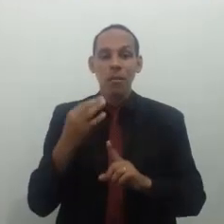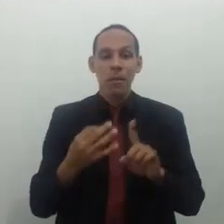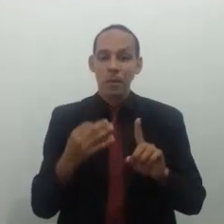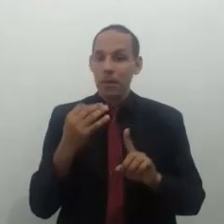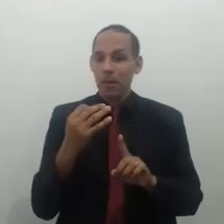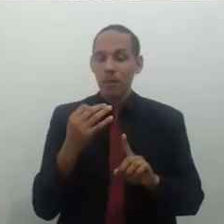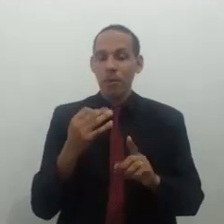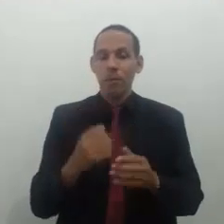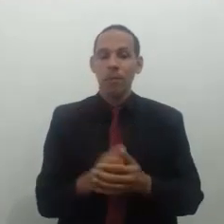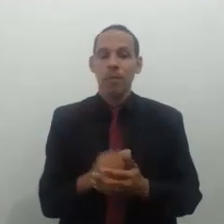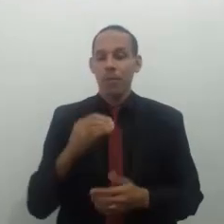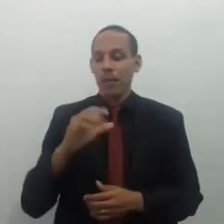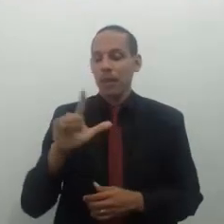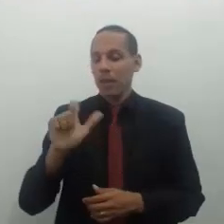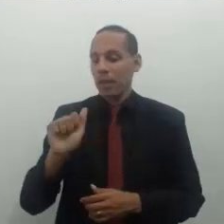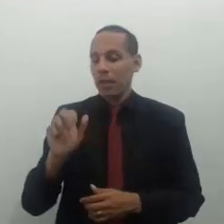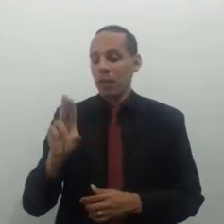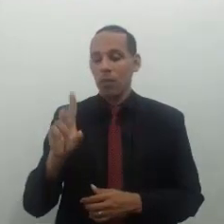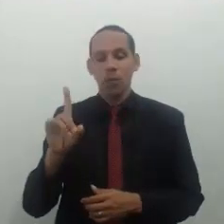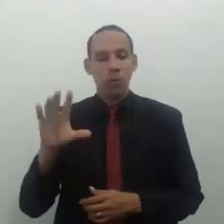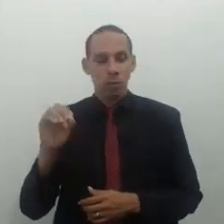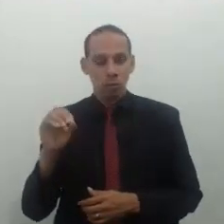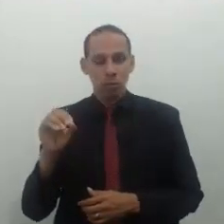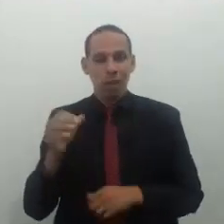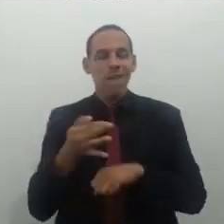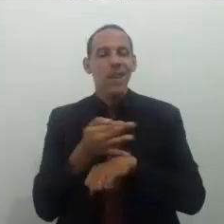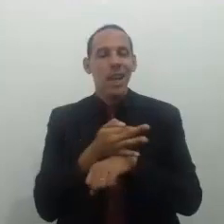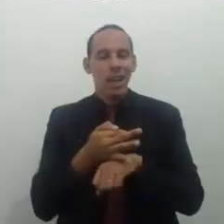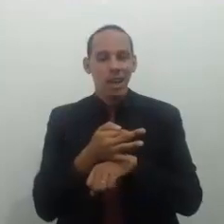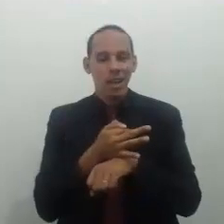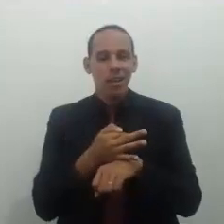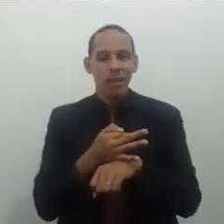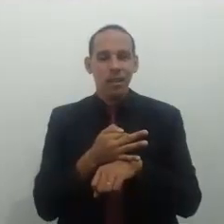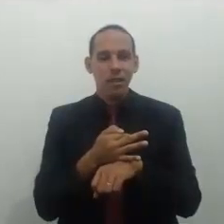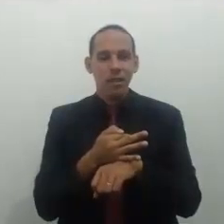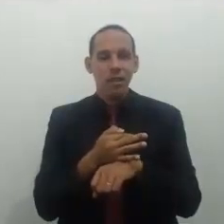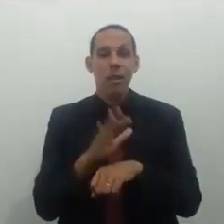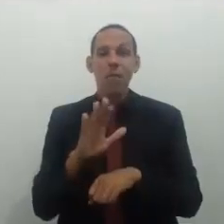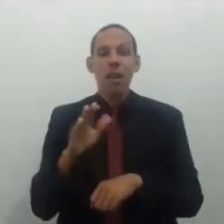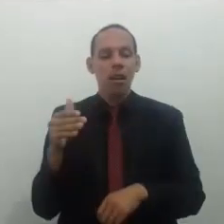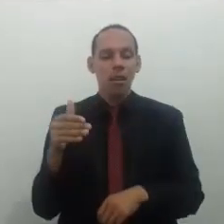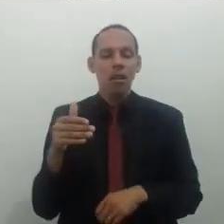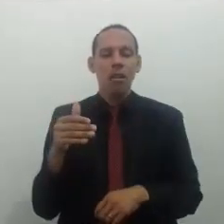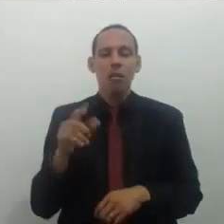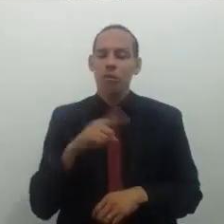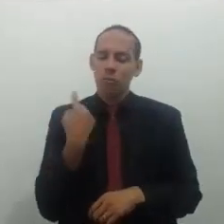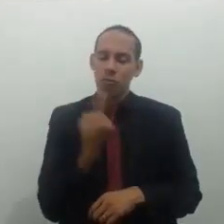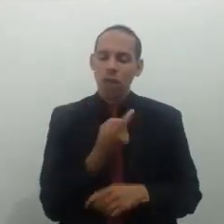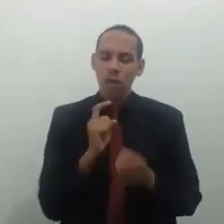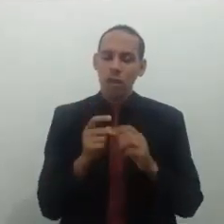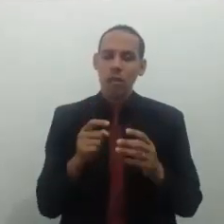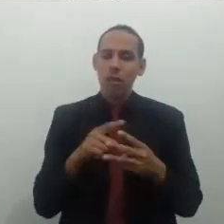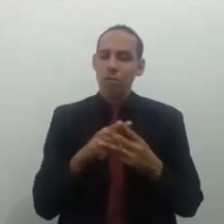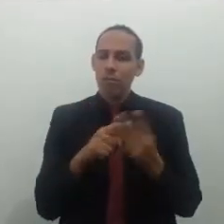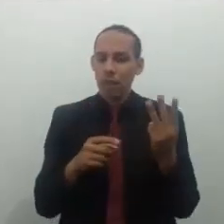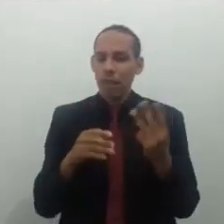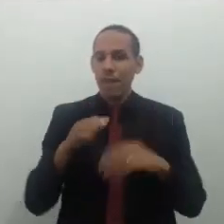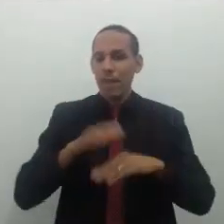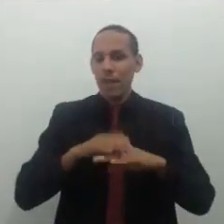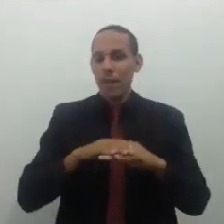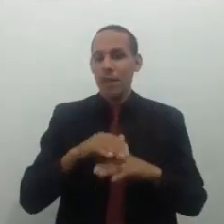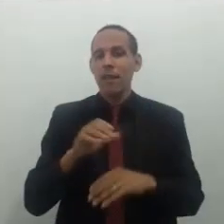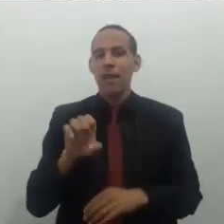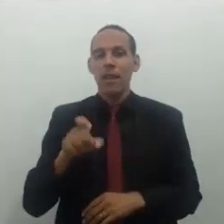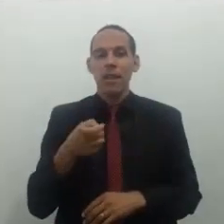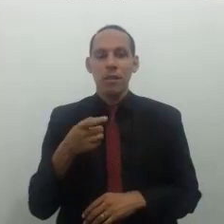Cláudio Santos está de férias mesmo assim já tinha realização com três componentes Expedito